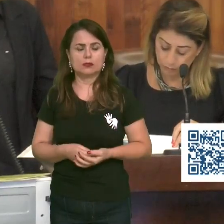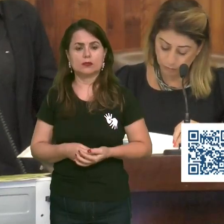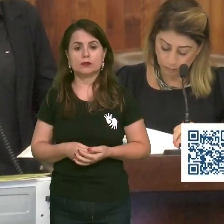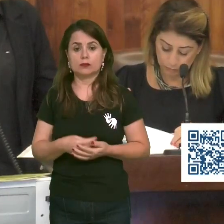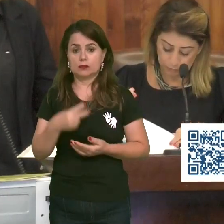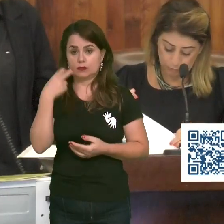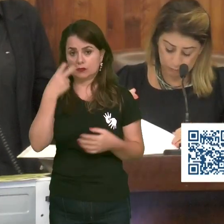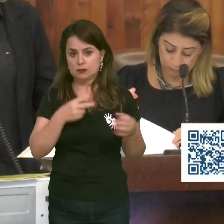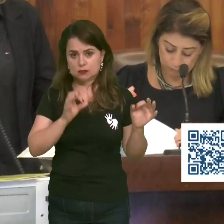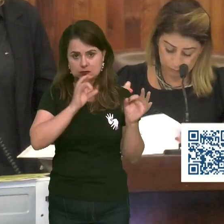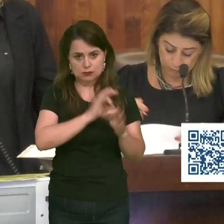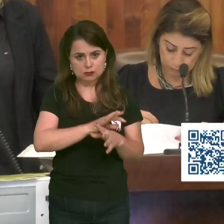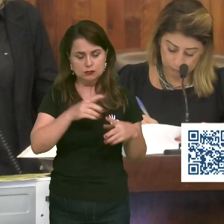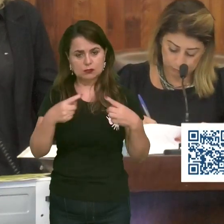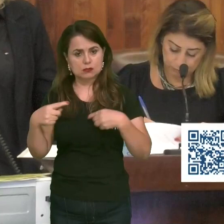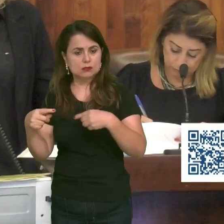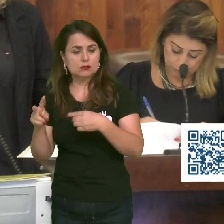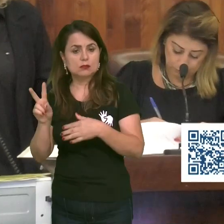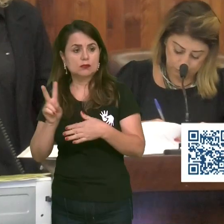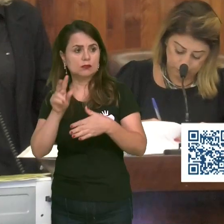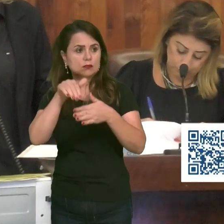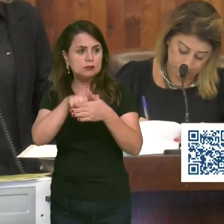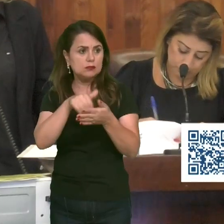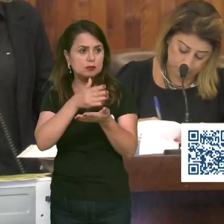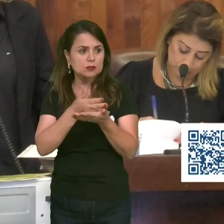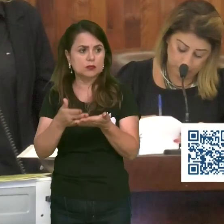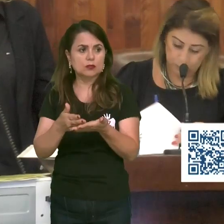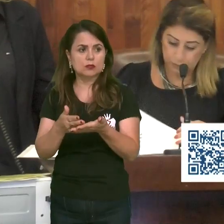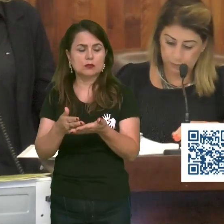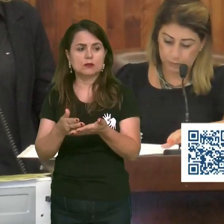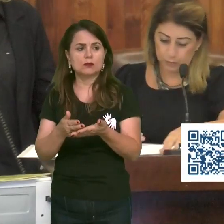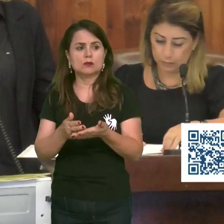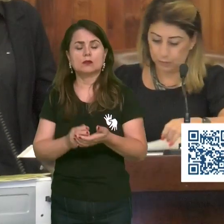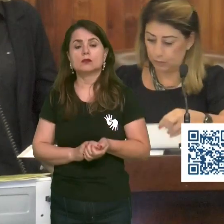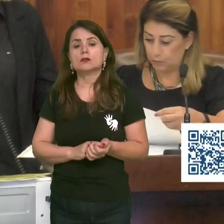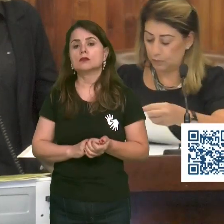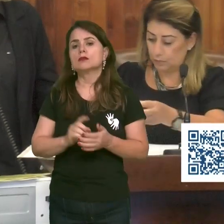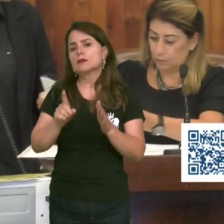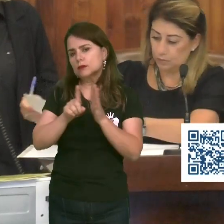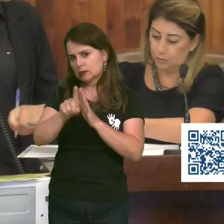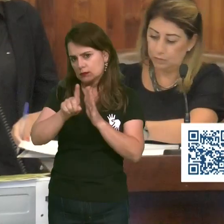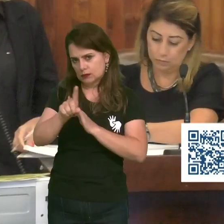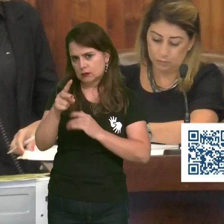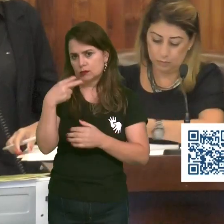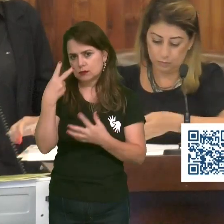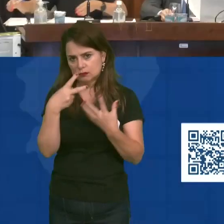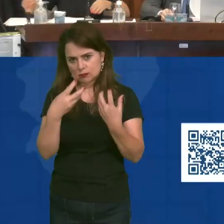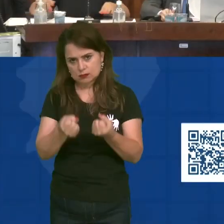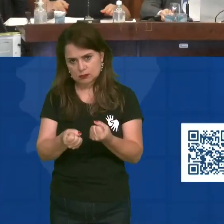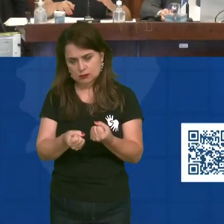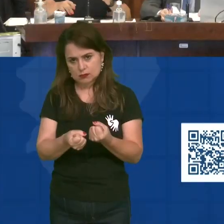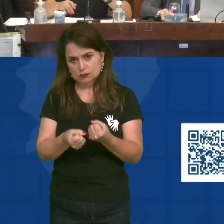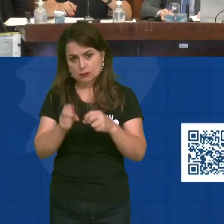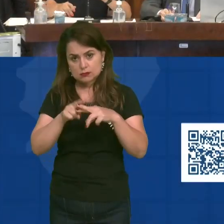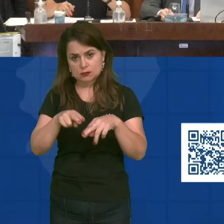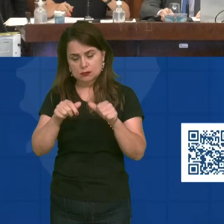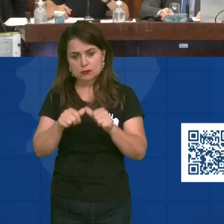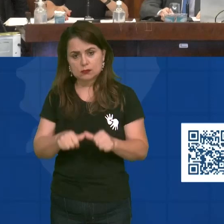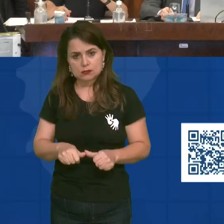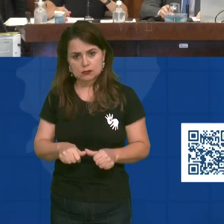vereadores escritos para o debate encerra a discussão e vamos ao voto vereadores que aprovam o requerimento permanentes que não se encontra